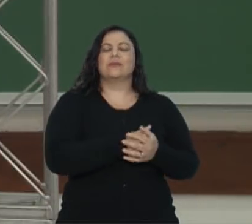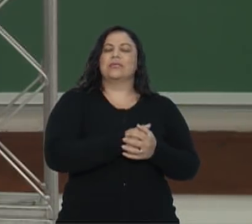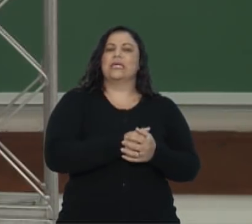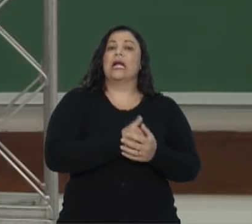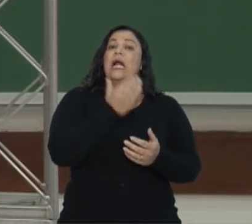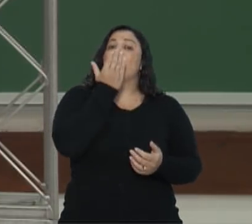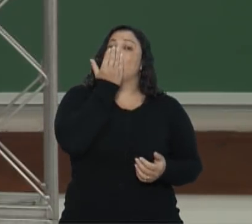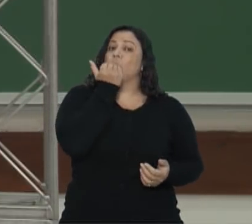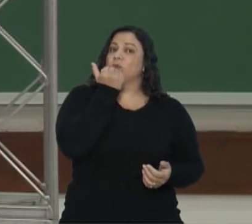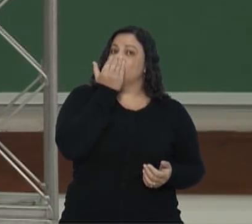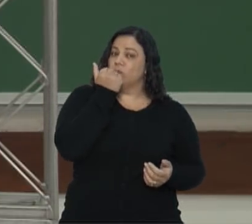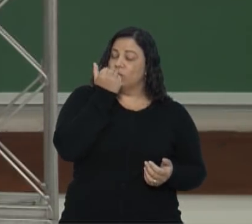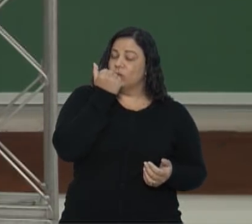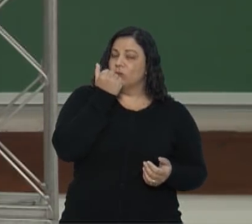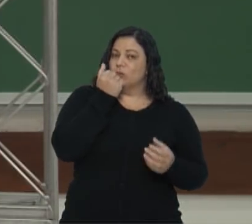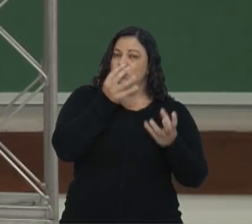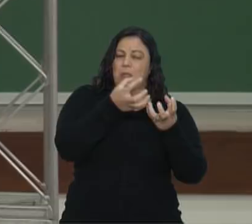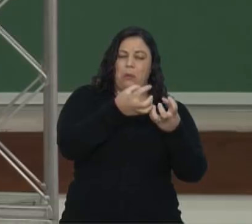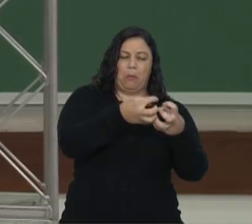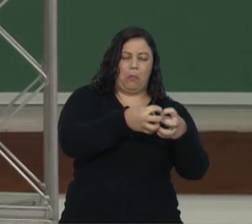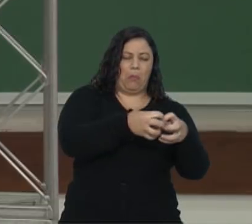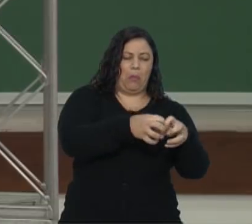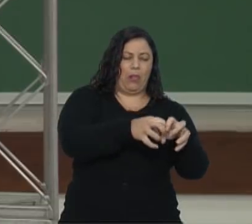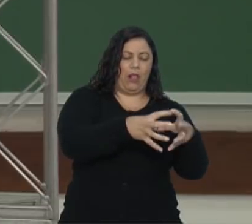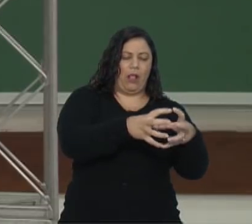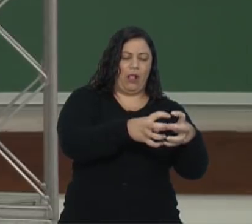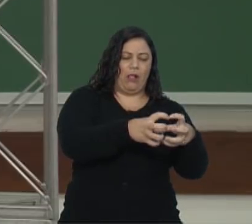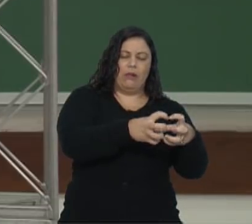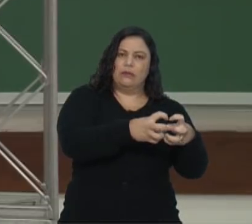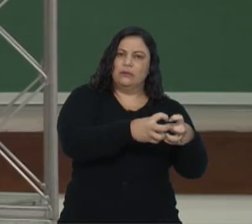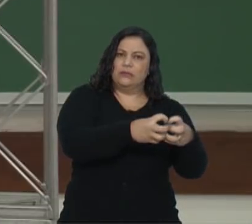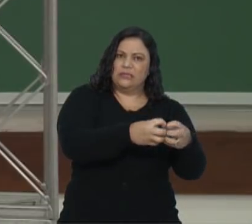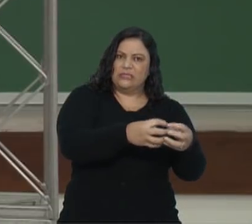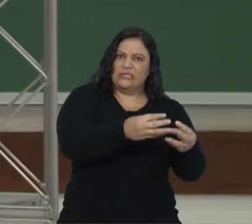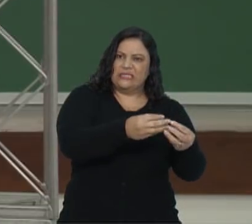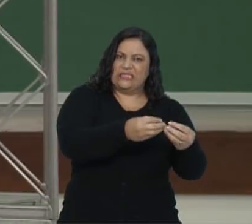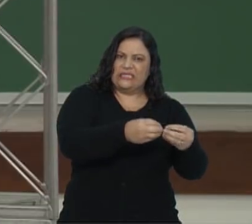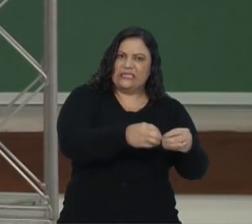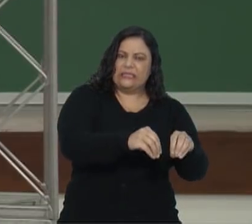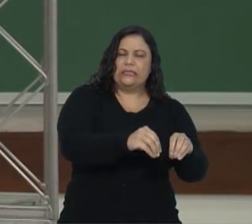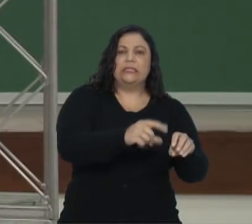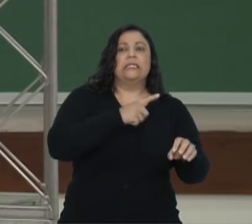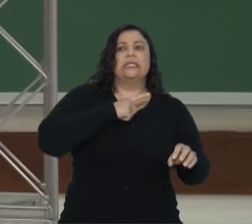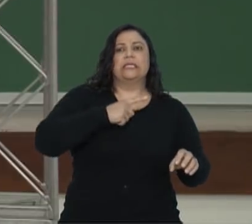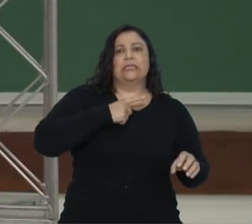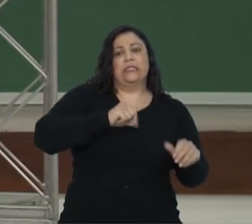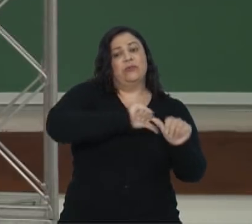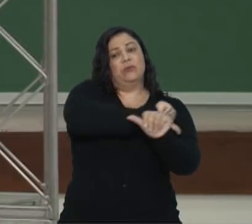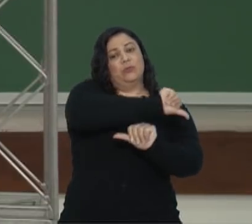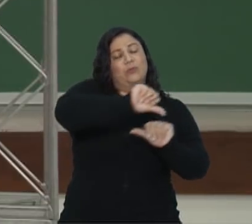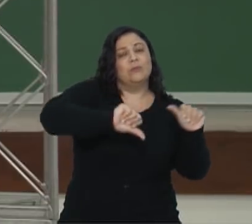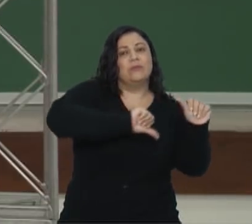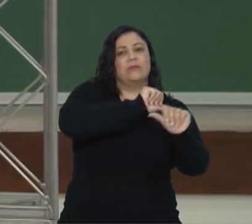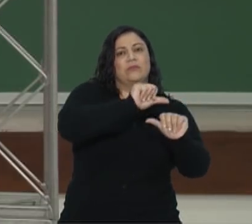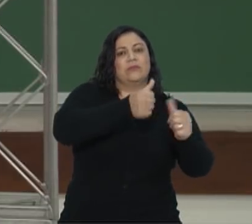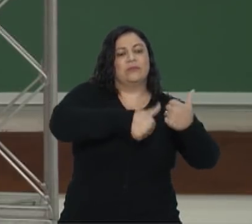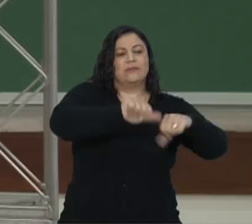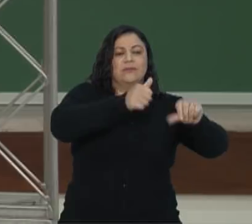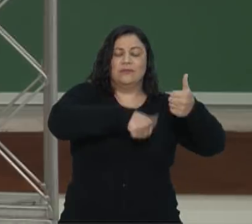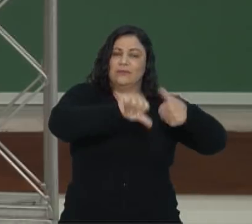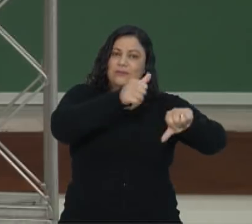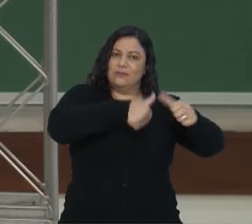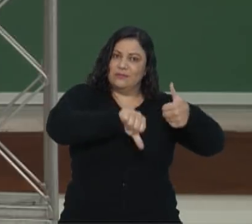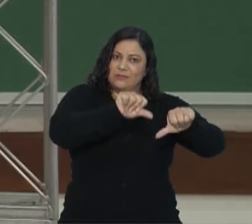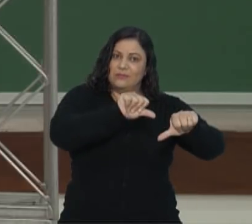alimentos, infelizmente, apodrecem, entram em decomposição, existe uma modificação química nesses